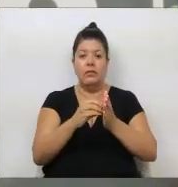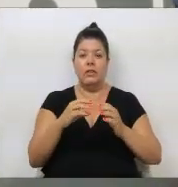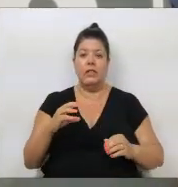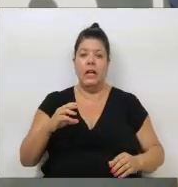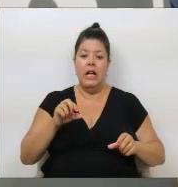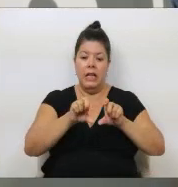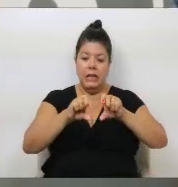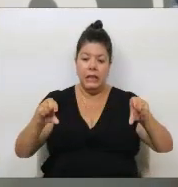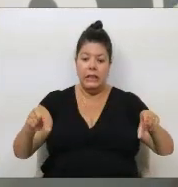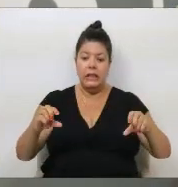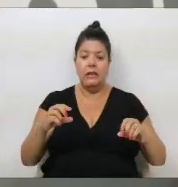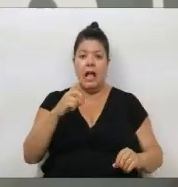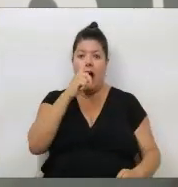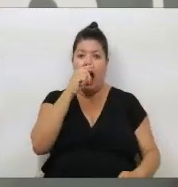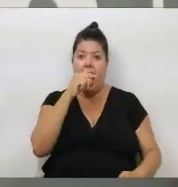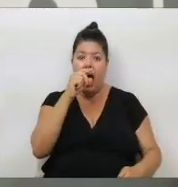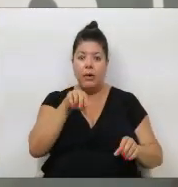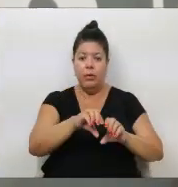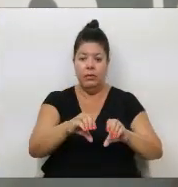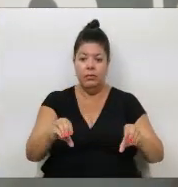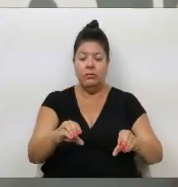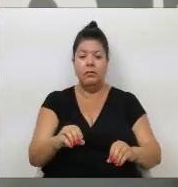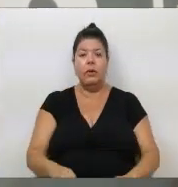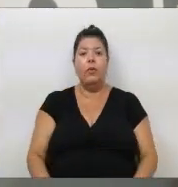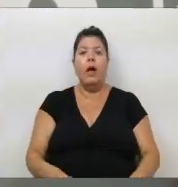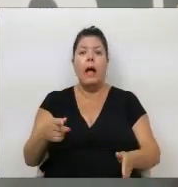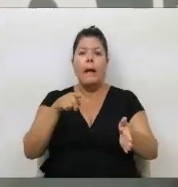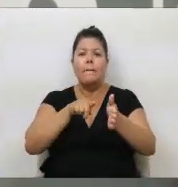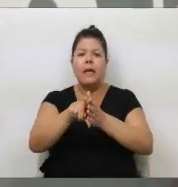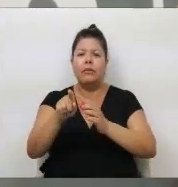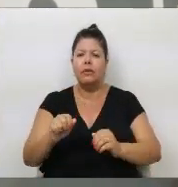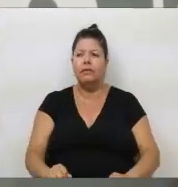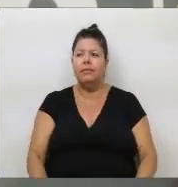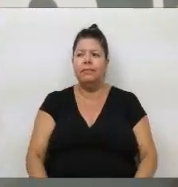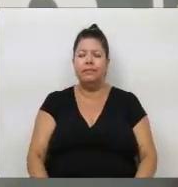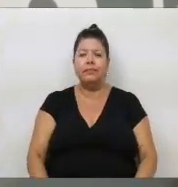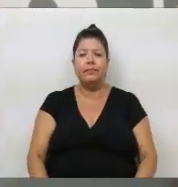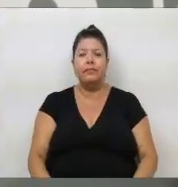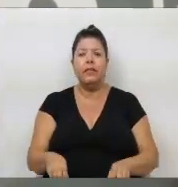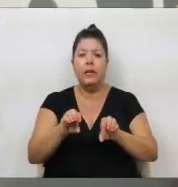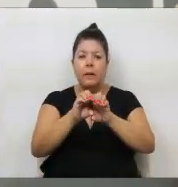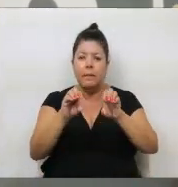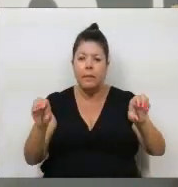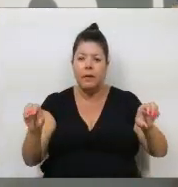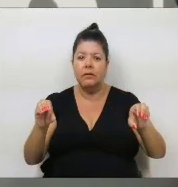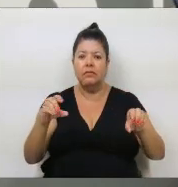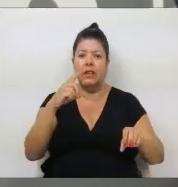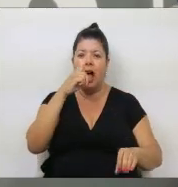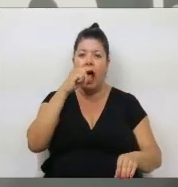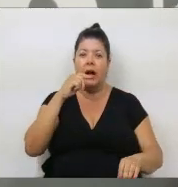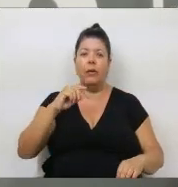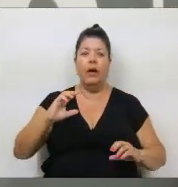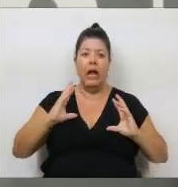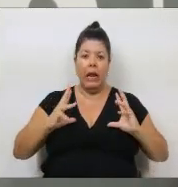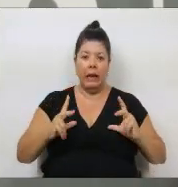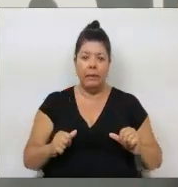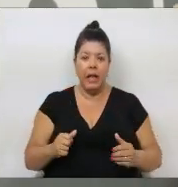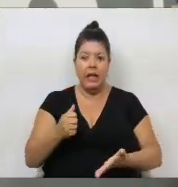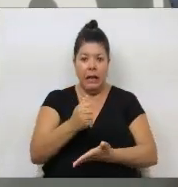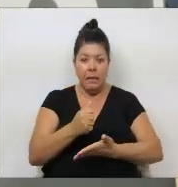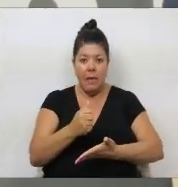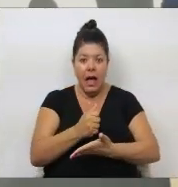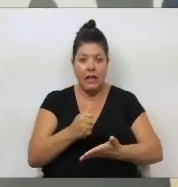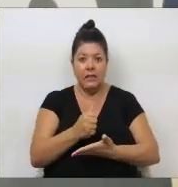E, enfim. Tânia, para o saneamento, que até é um ponto que não se avançou muito, né? Era uma das